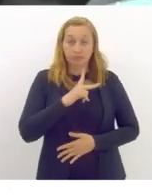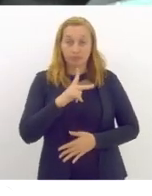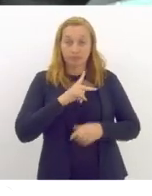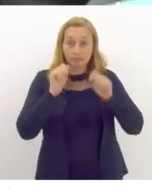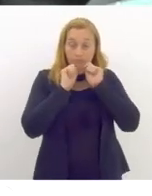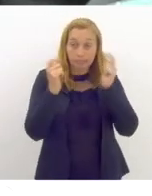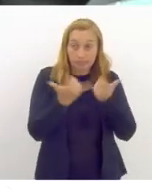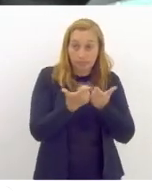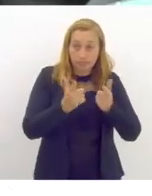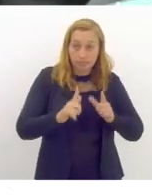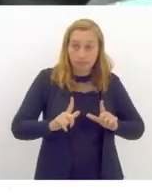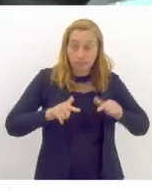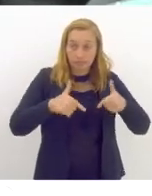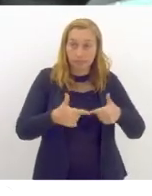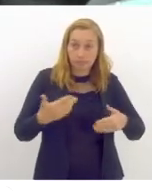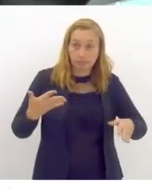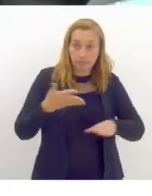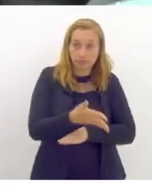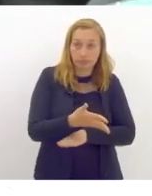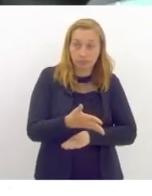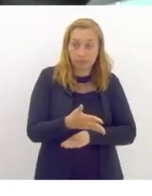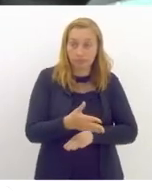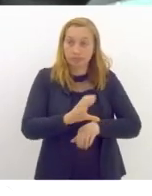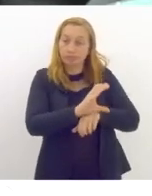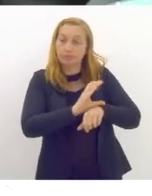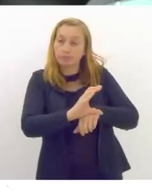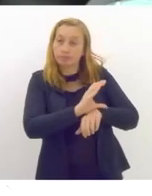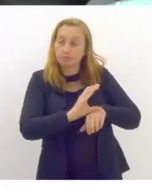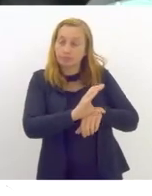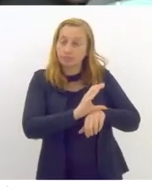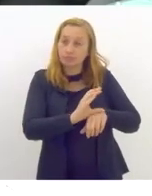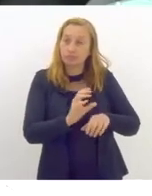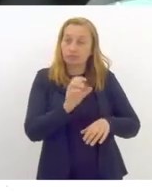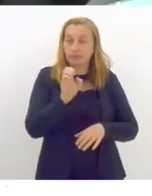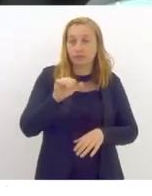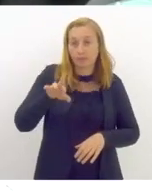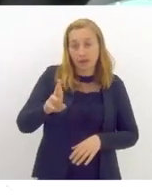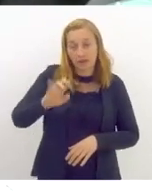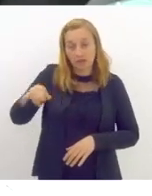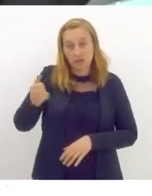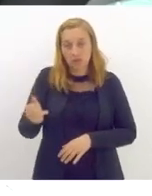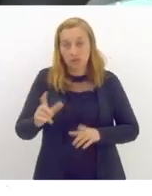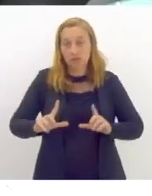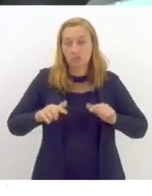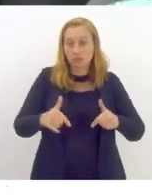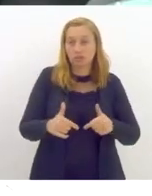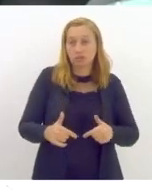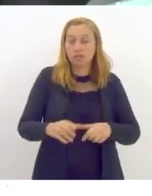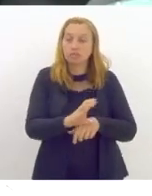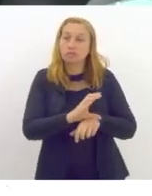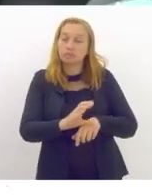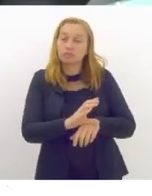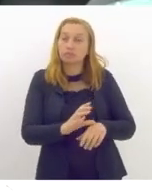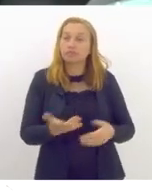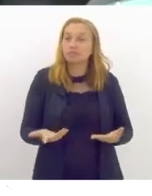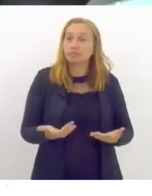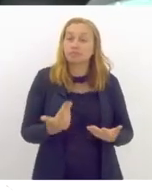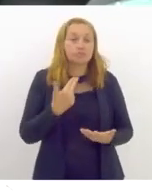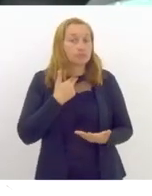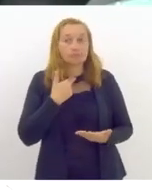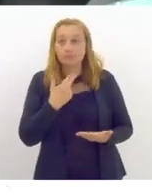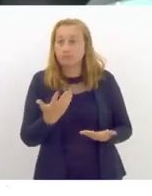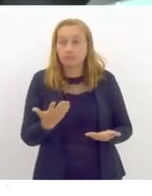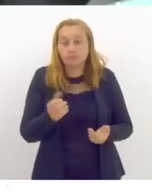Leste entre com uma ação direta de inconstitucionalidade ou que a própria emerge entre com uma ação de inconstitucionalidade a gente não pode